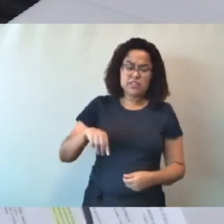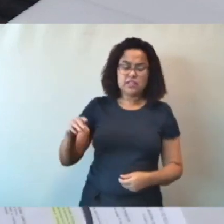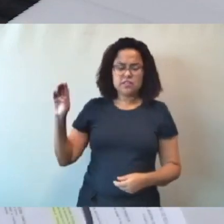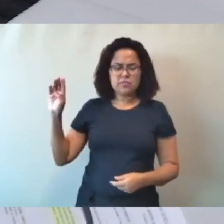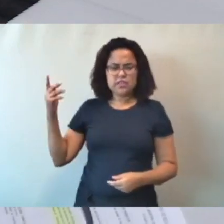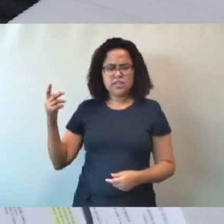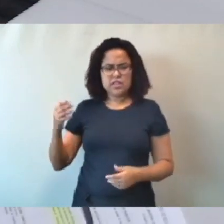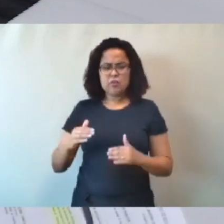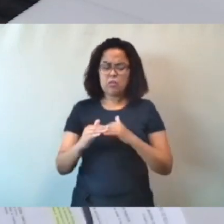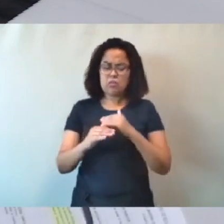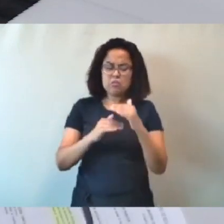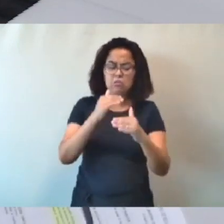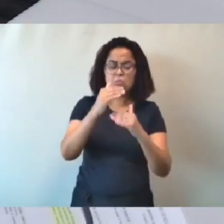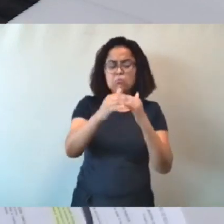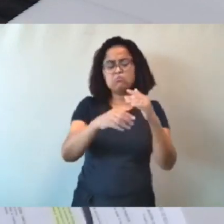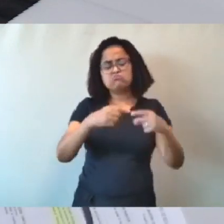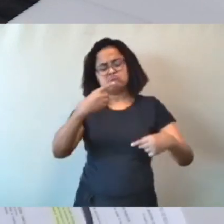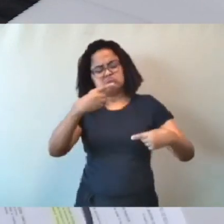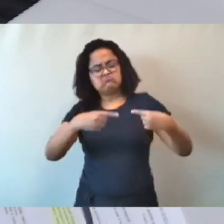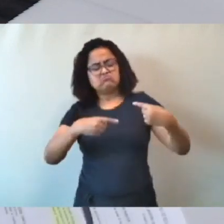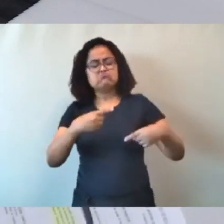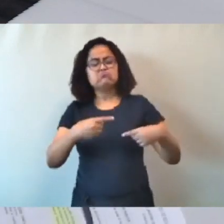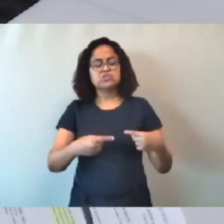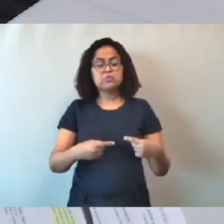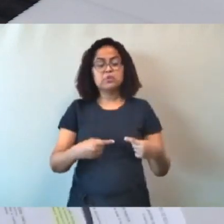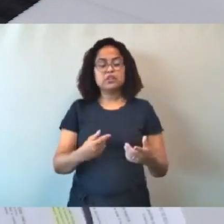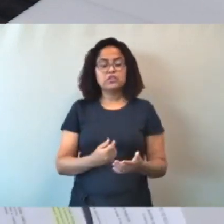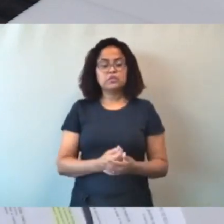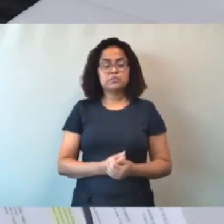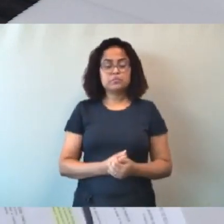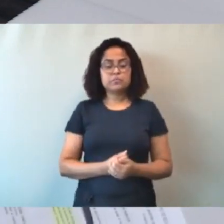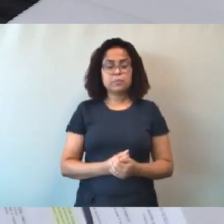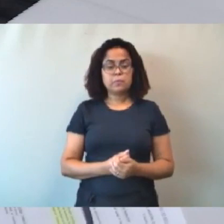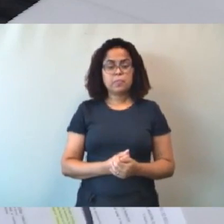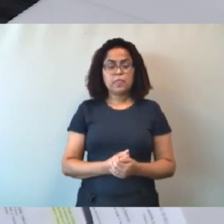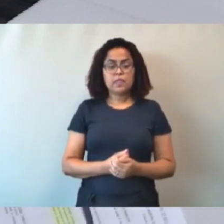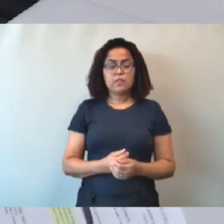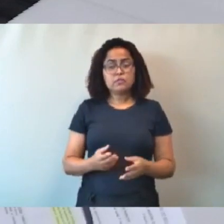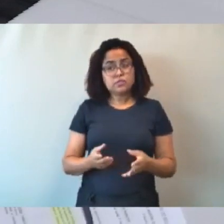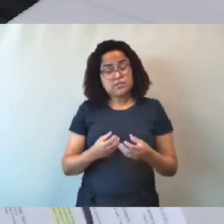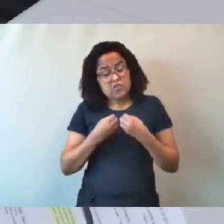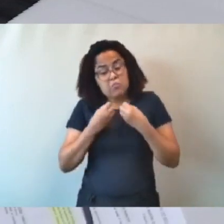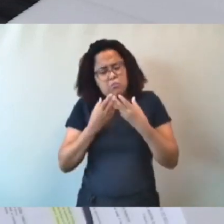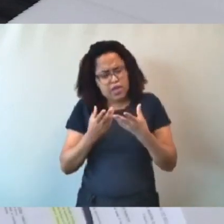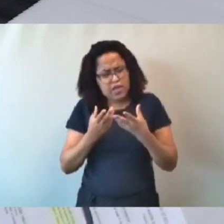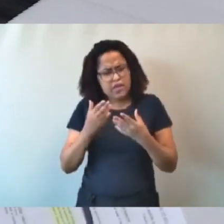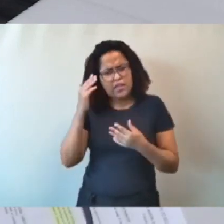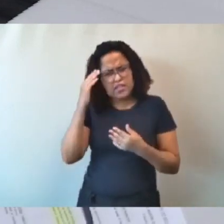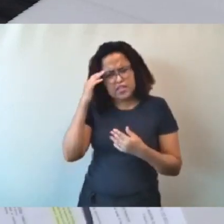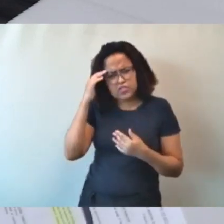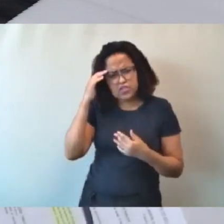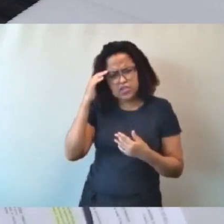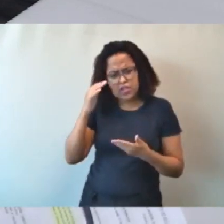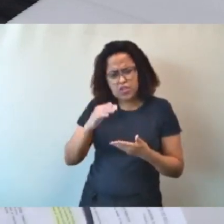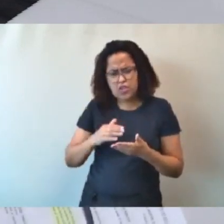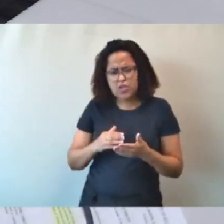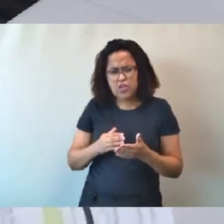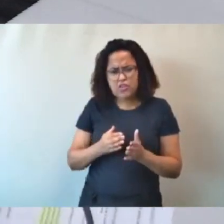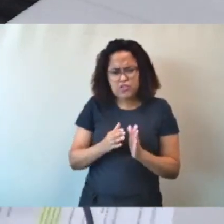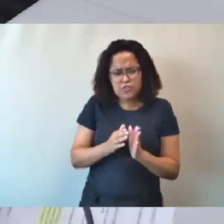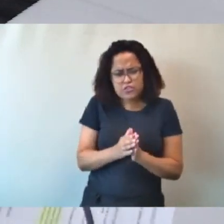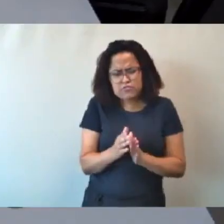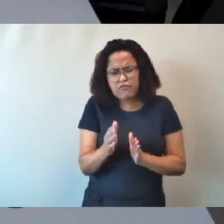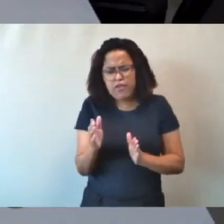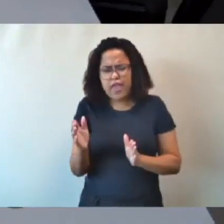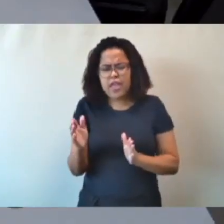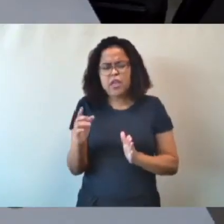se fui bem na minha colocação aí, presidente. Fugindo um pouco da sua, mas... Não,